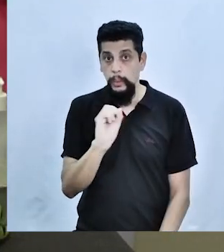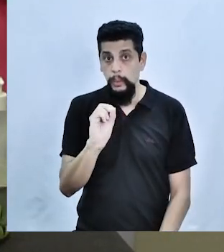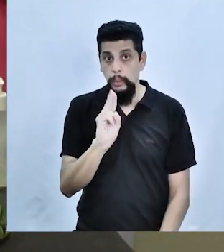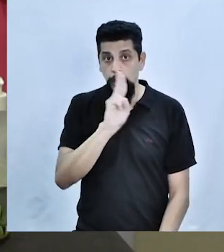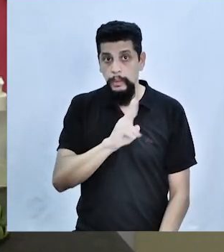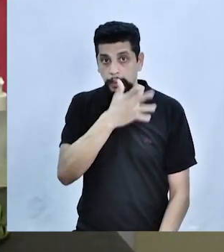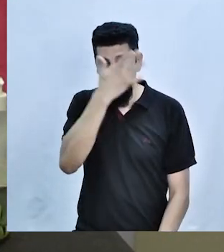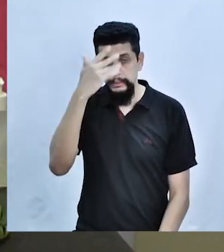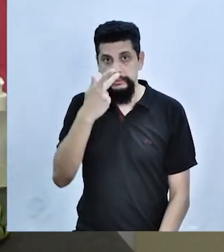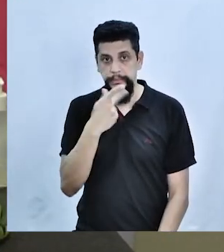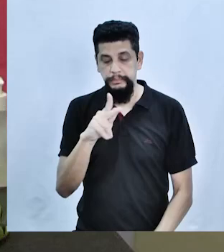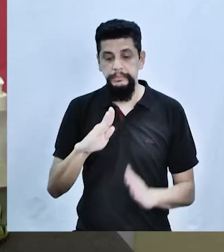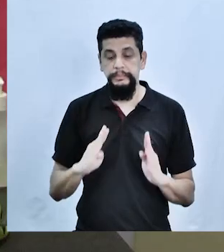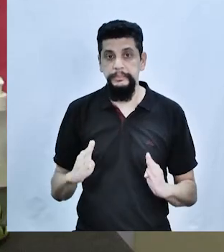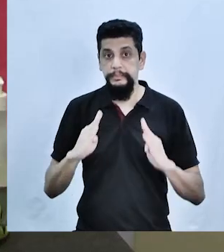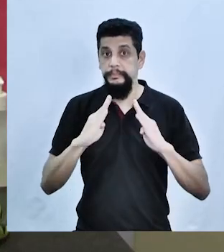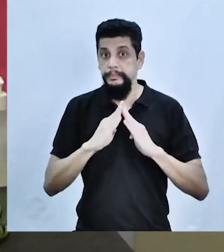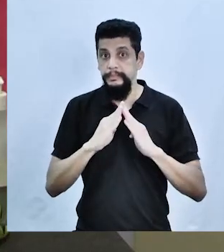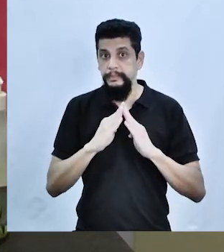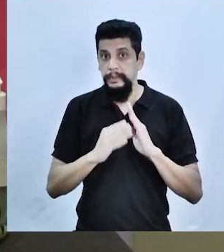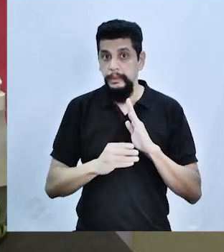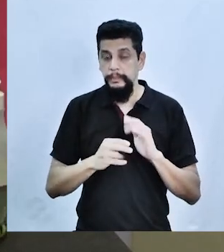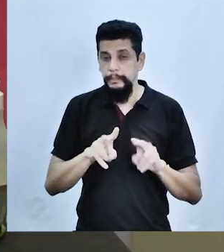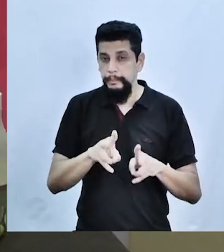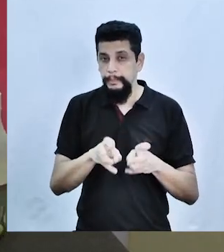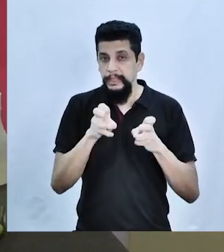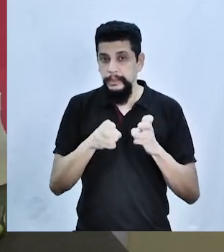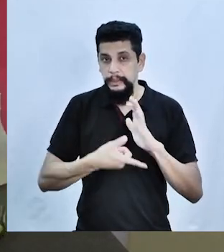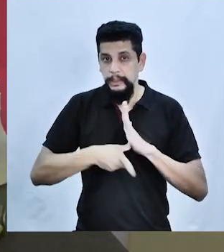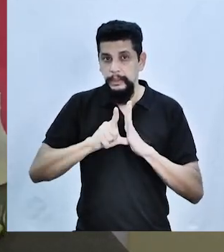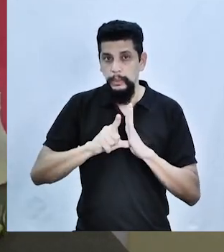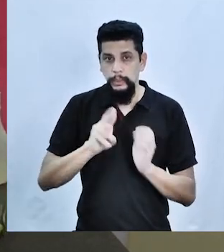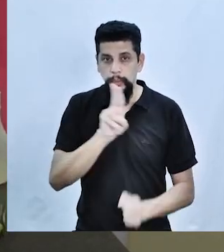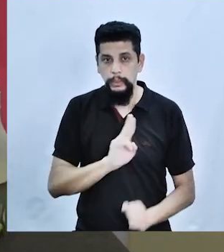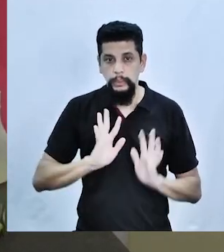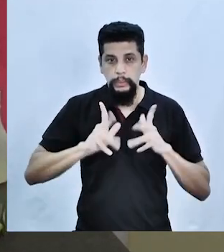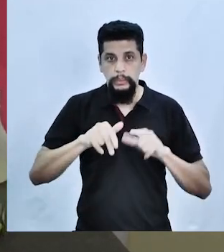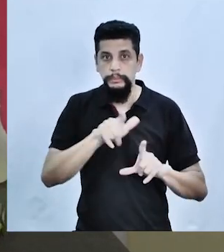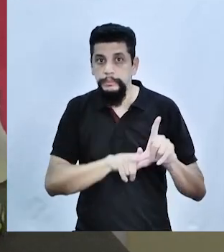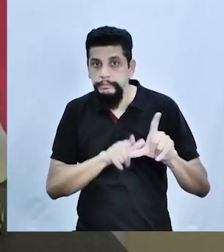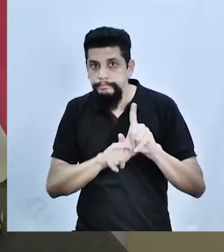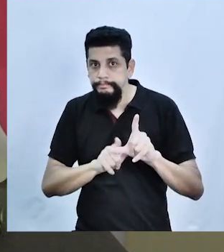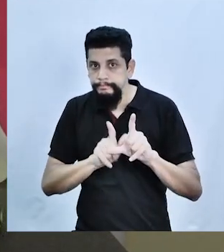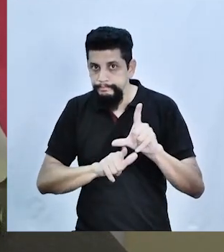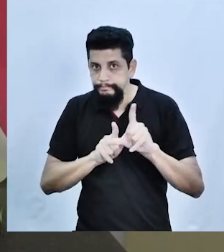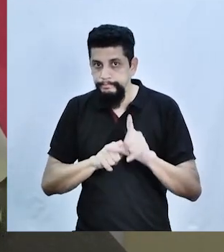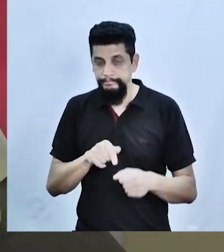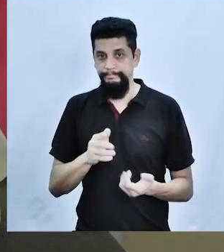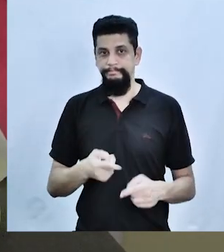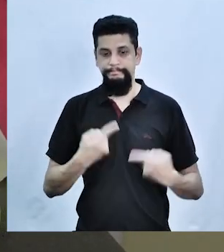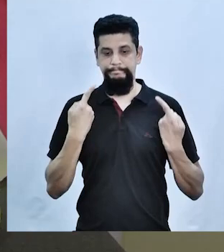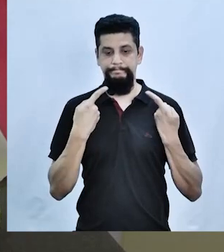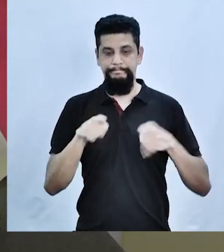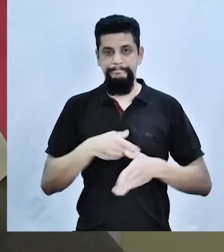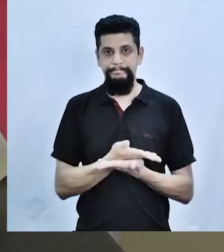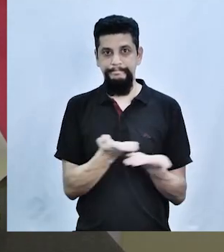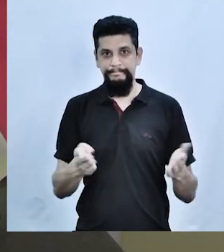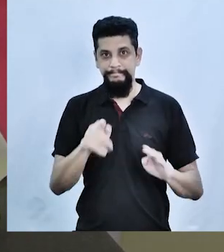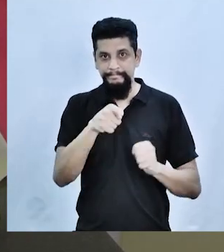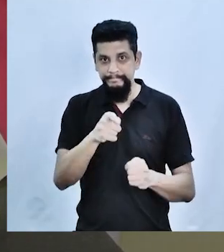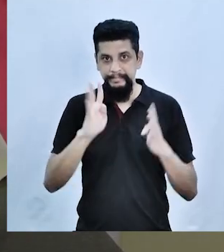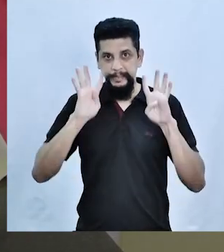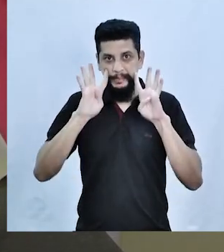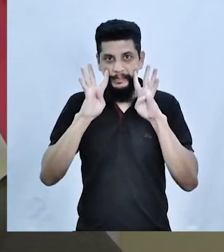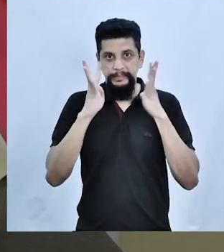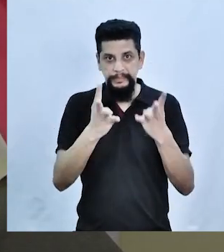descobrir ou alguém aí da sua casa vai perceber antes qual é a palavra que usa todas essas letras? Tá lançado o desafio,